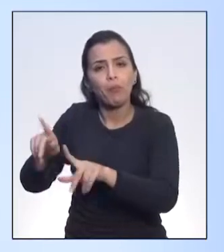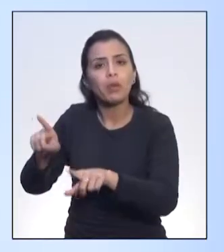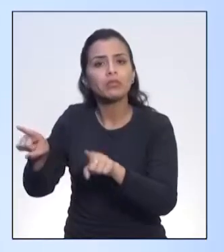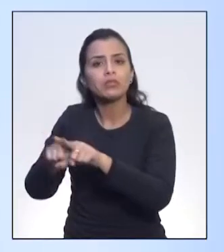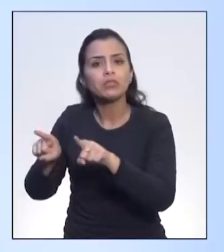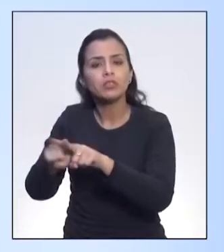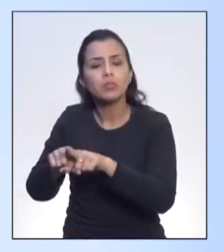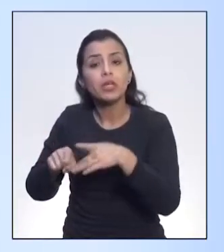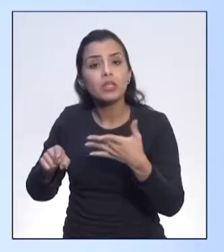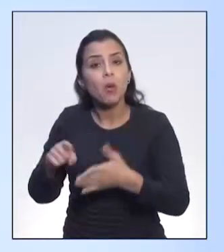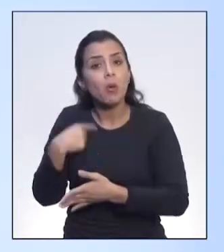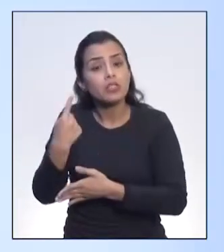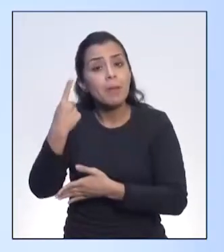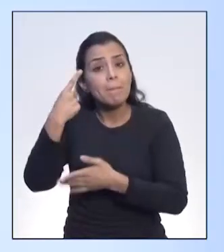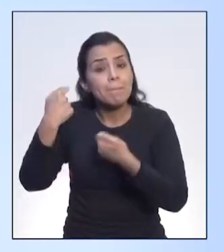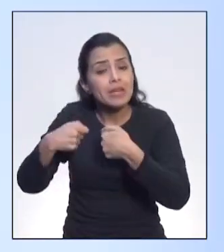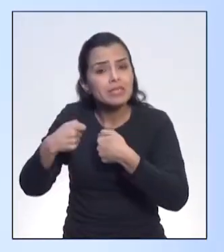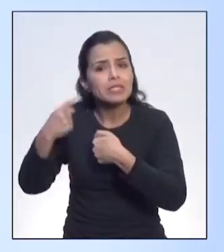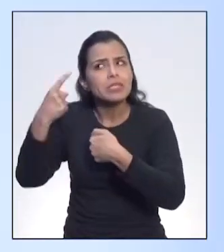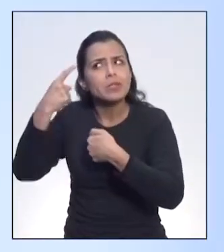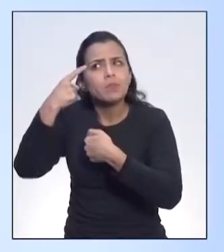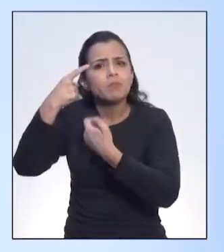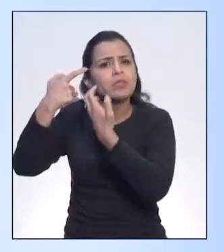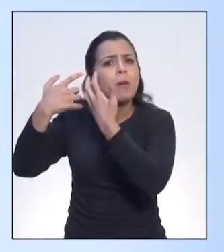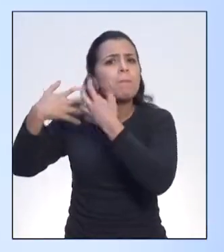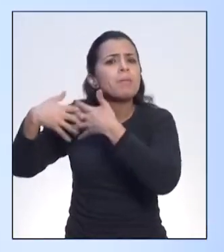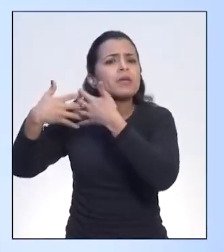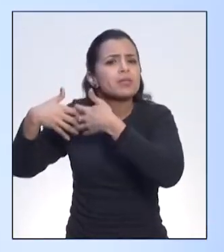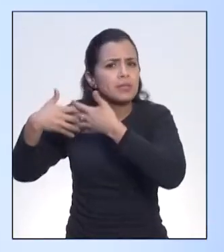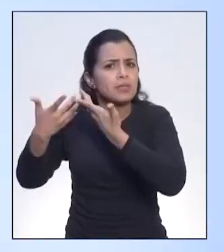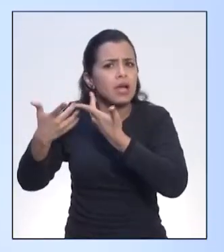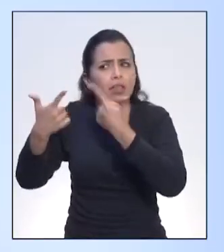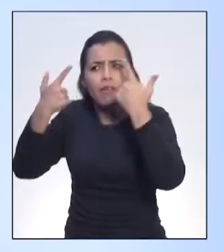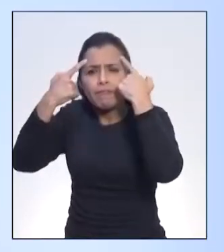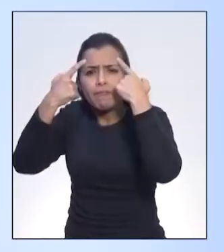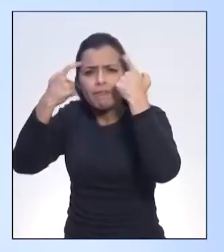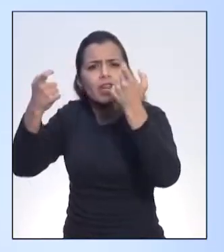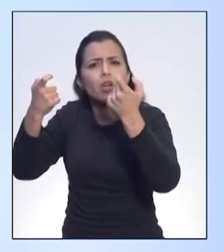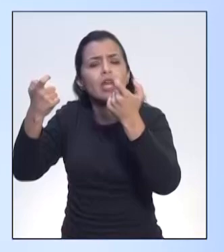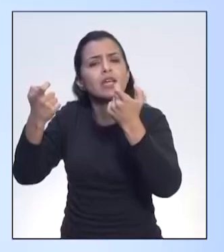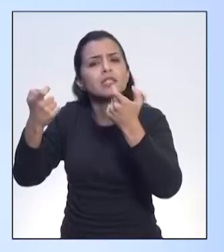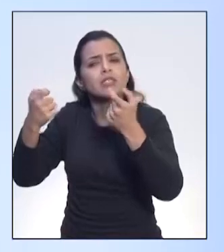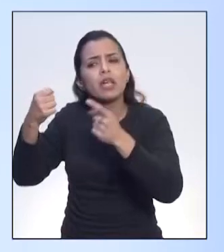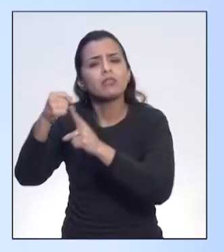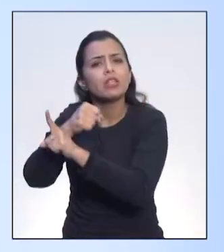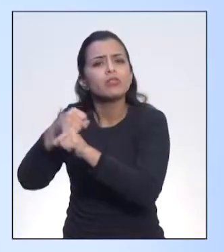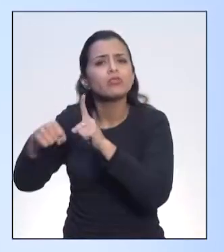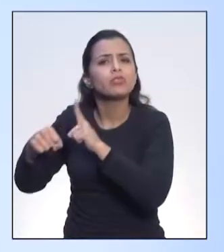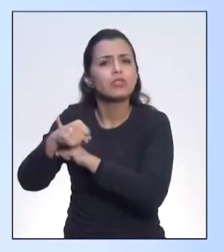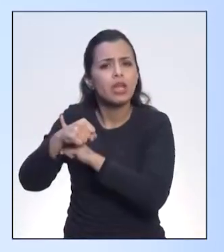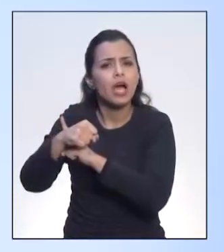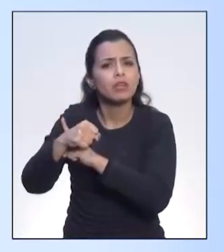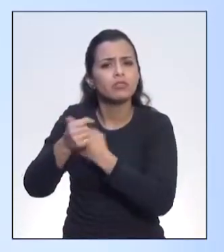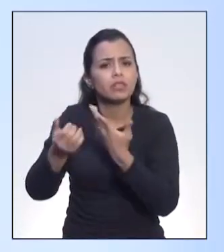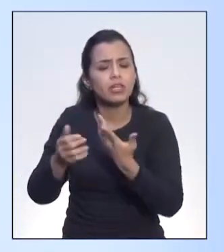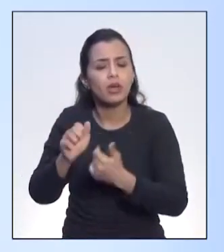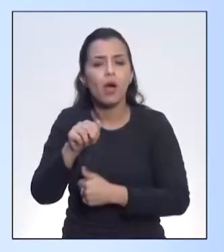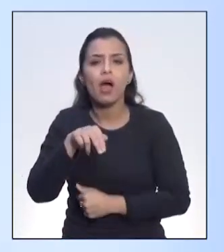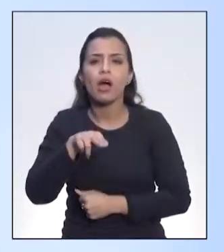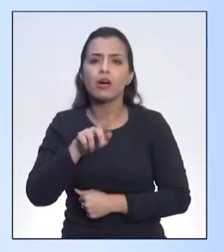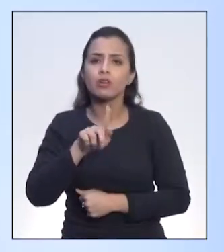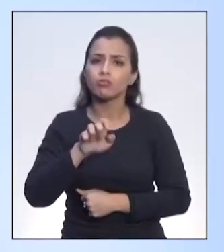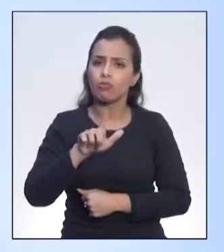Então, nós precisamos pensar a questão das violências dentro da sociedade, e a Angela Davis,